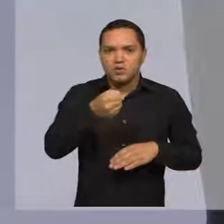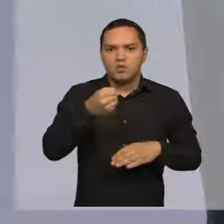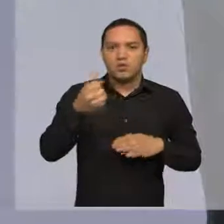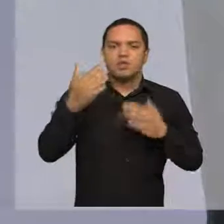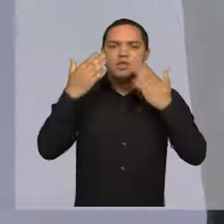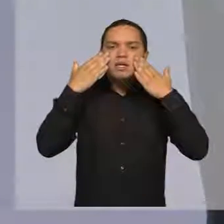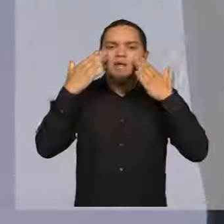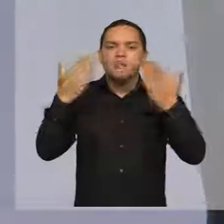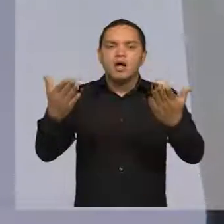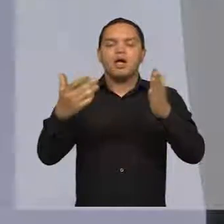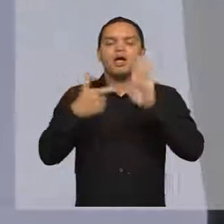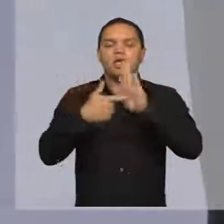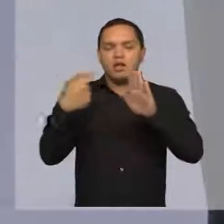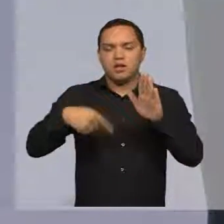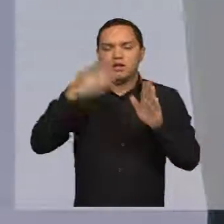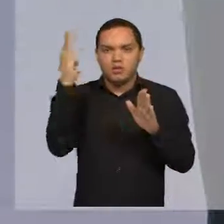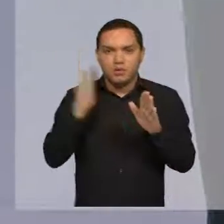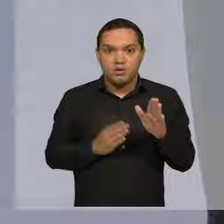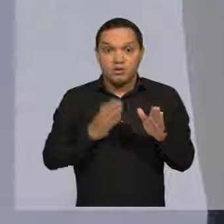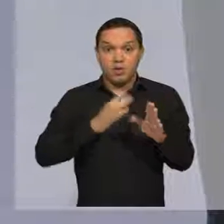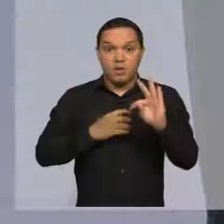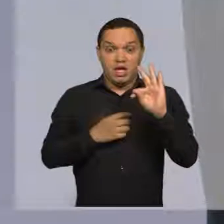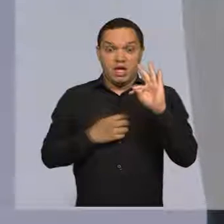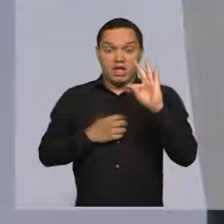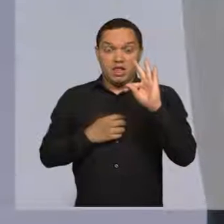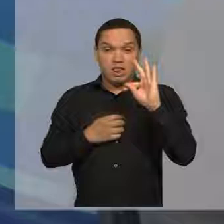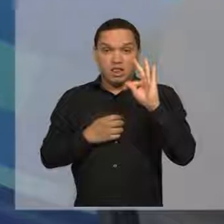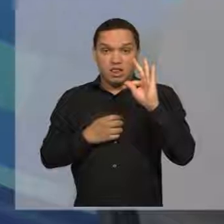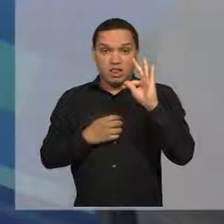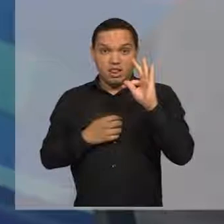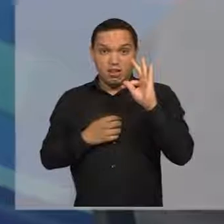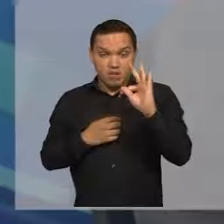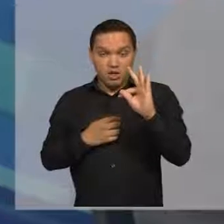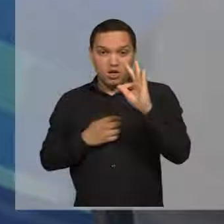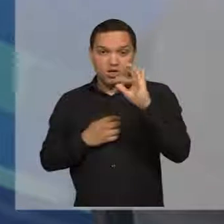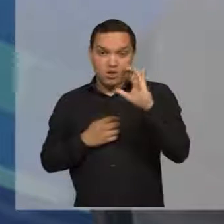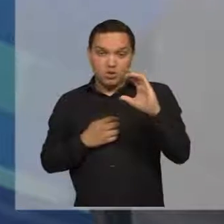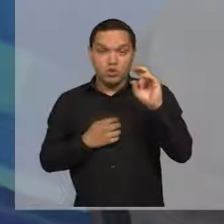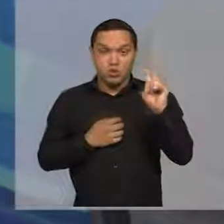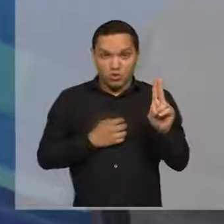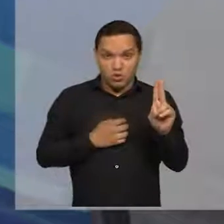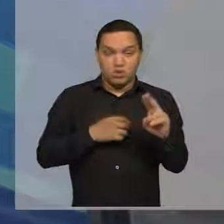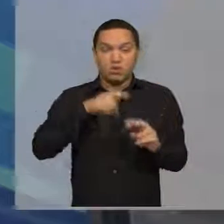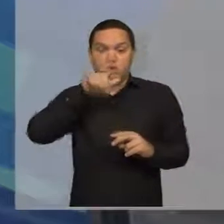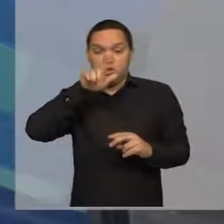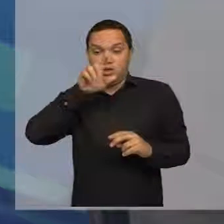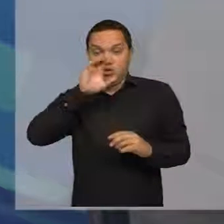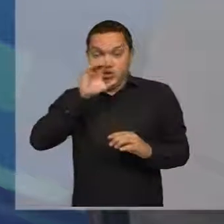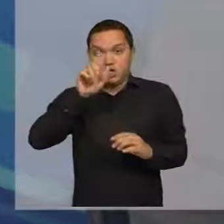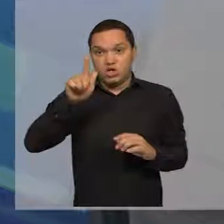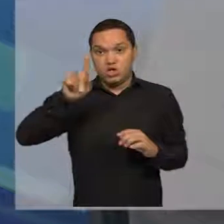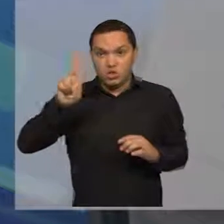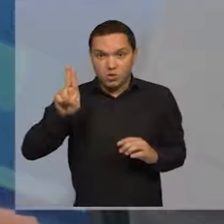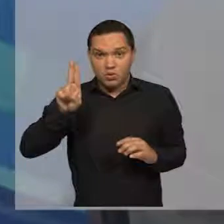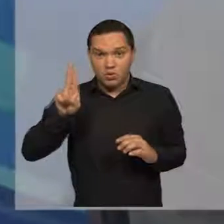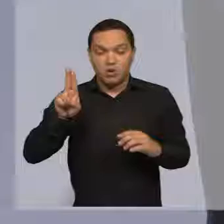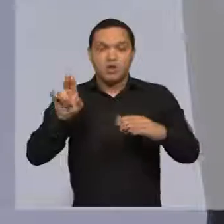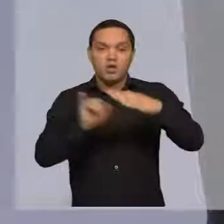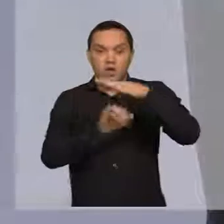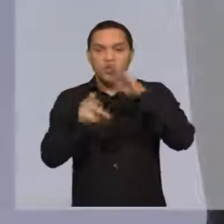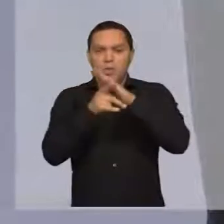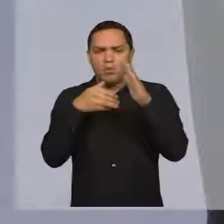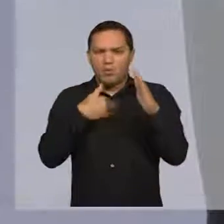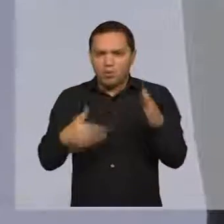Transparência Brasil, os próprios tribunais, o Tribunal de Contas da União, a CGU, todos esses órgãos do